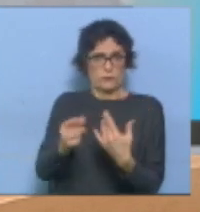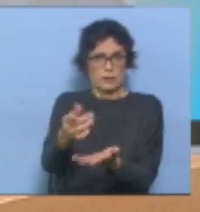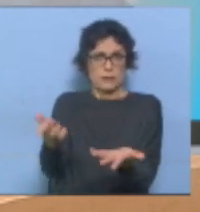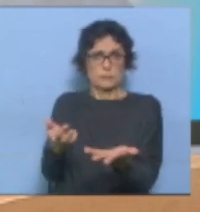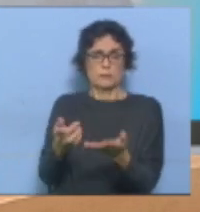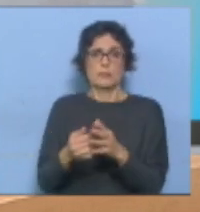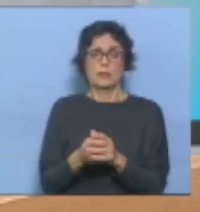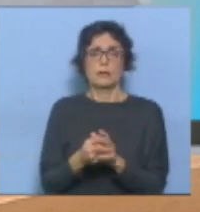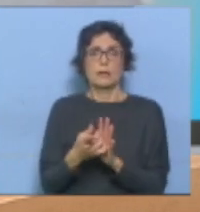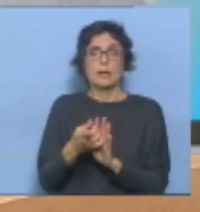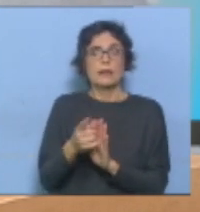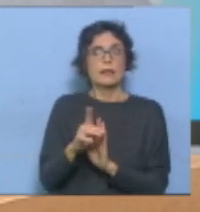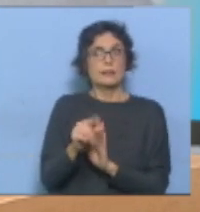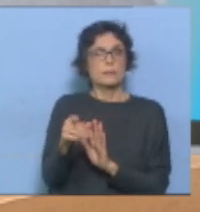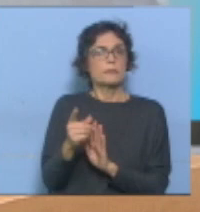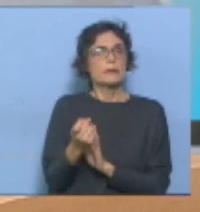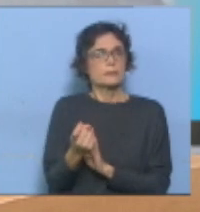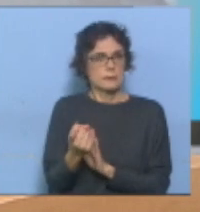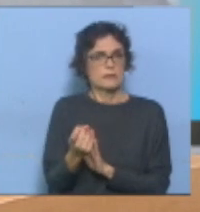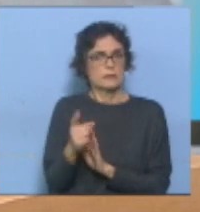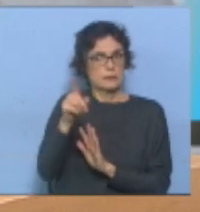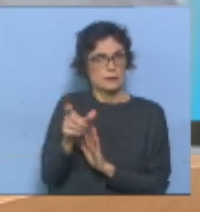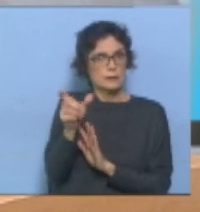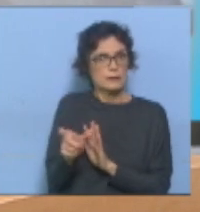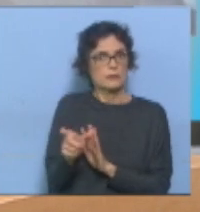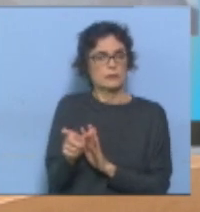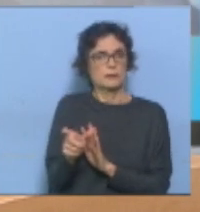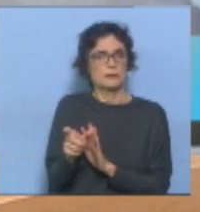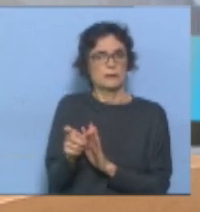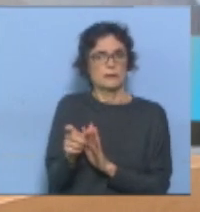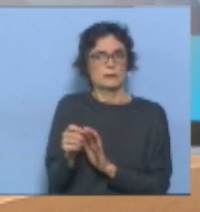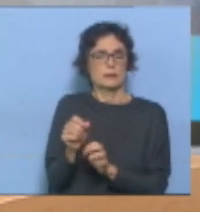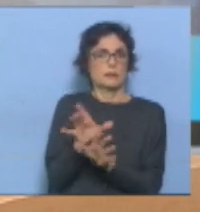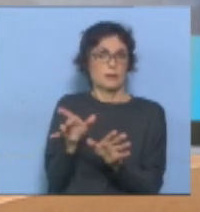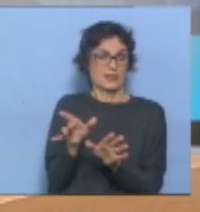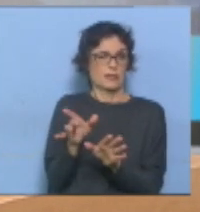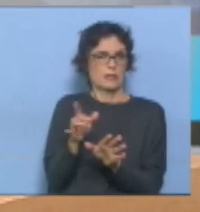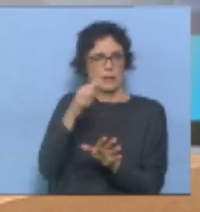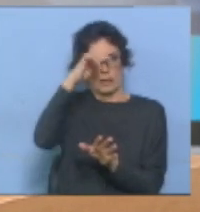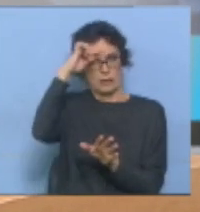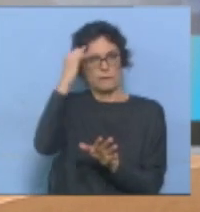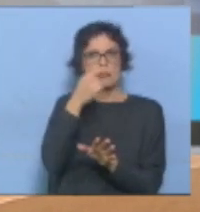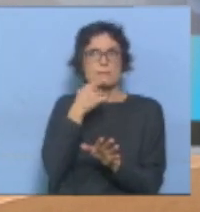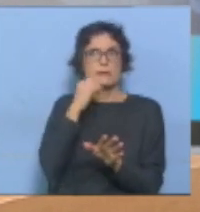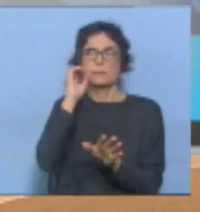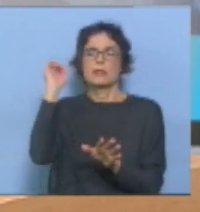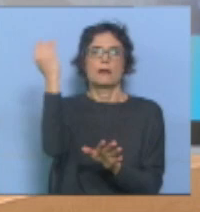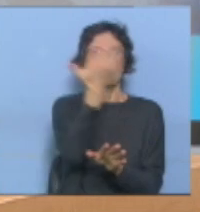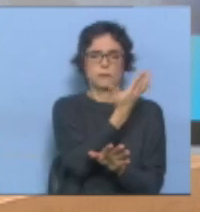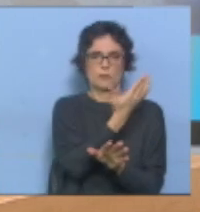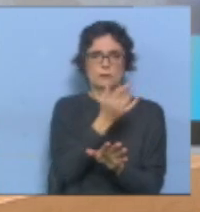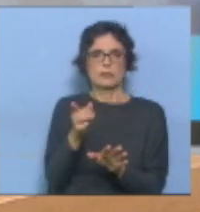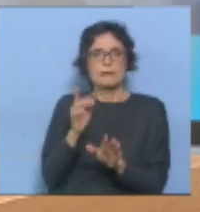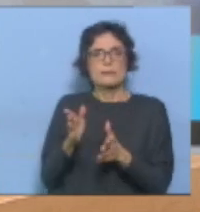Depois ele precisa também, pessoalmente, do Bernardo, como tem alguma dificuldade em perceber o meio que o rodeia, ele precisa de